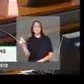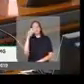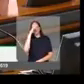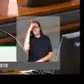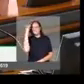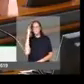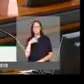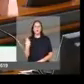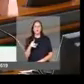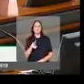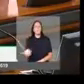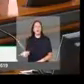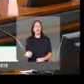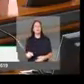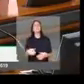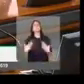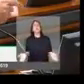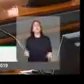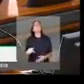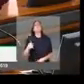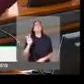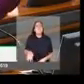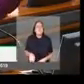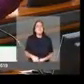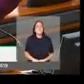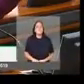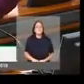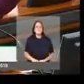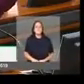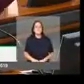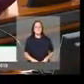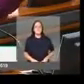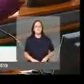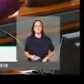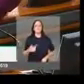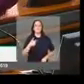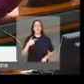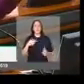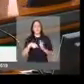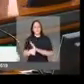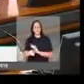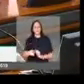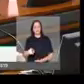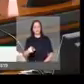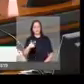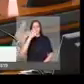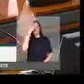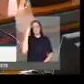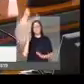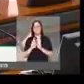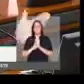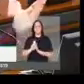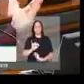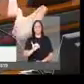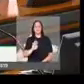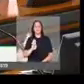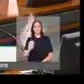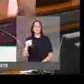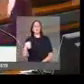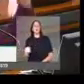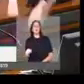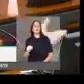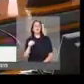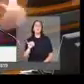quem deve ser punido já que a vale não deve eu quero perguntar ao reparar eu quero perguntar representando o ibama se nós